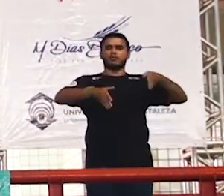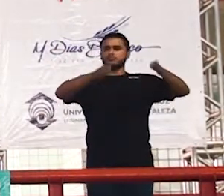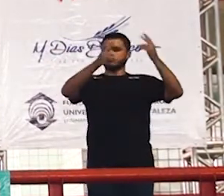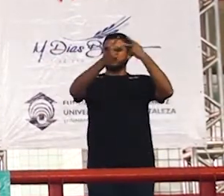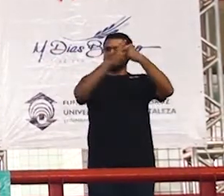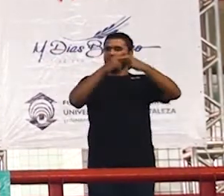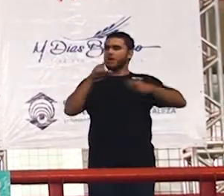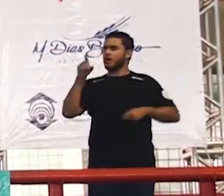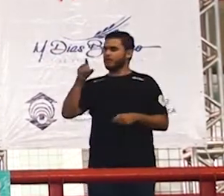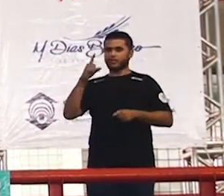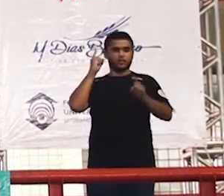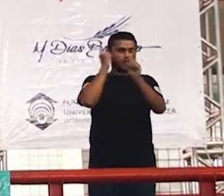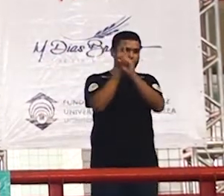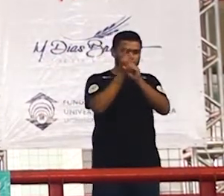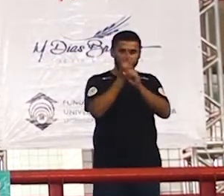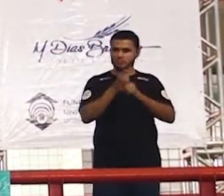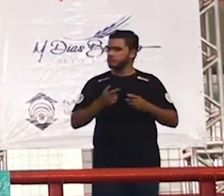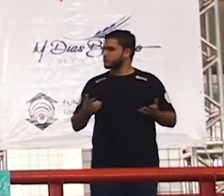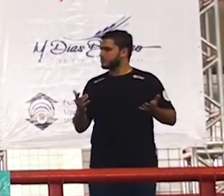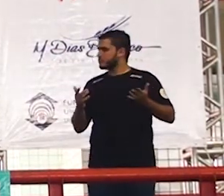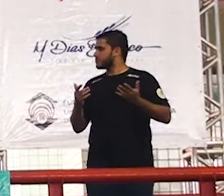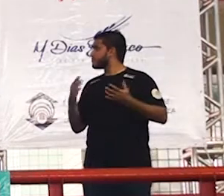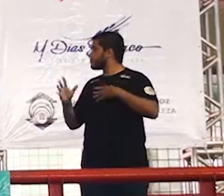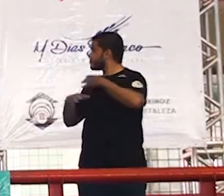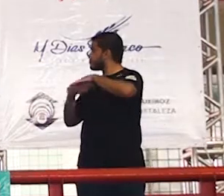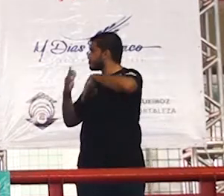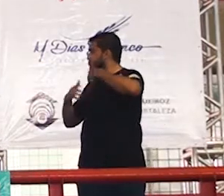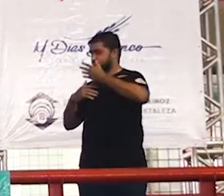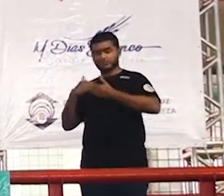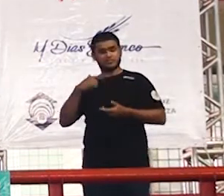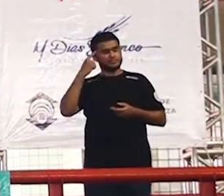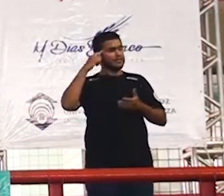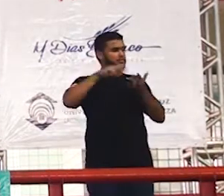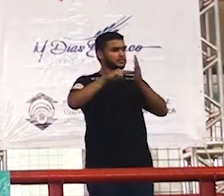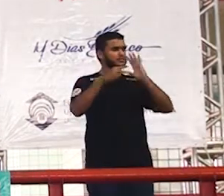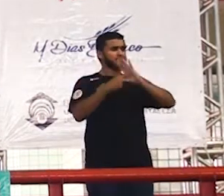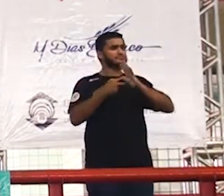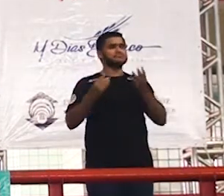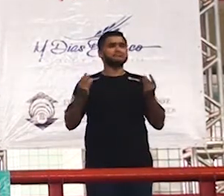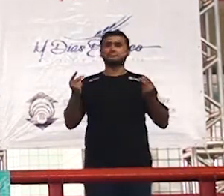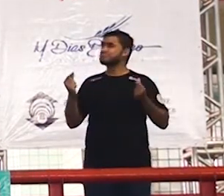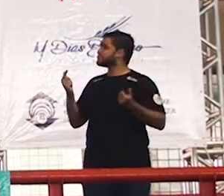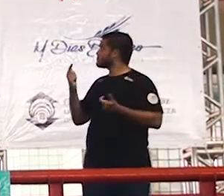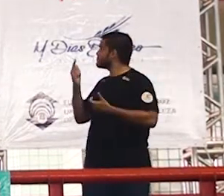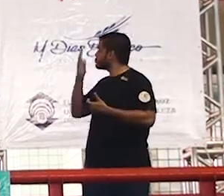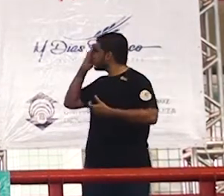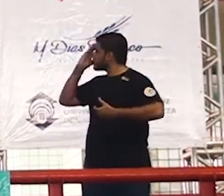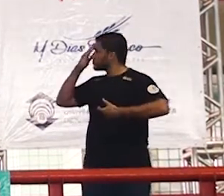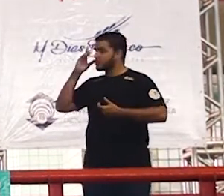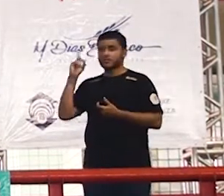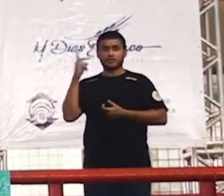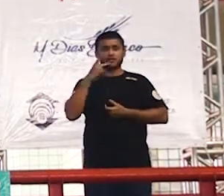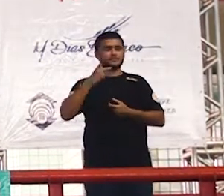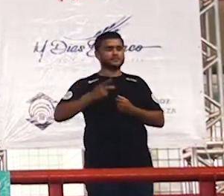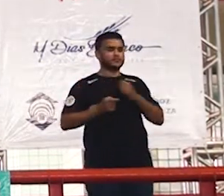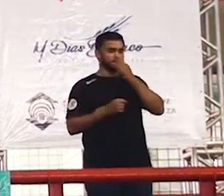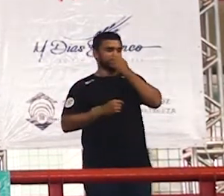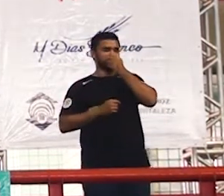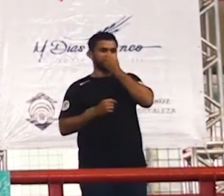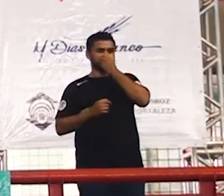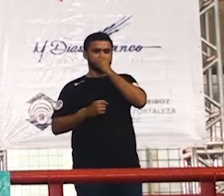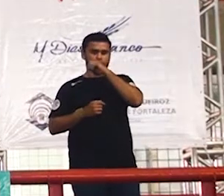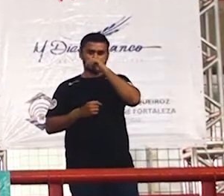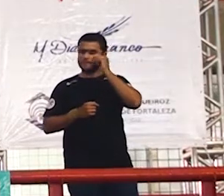negócio aí está tão esculhambado, está tão ambíguo, está tão problemático, que é até ruim de perceber o que ele quis dizer.